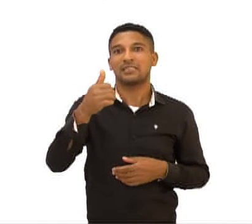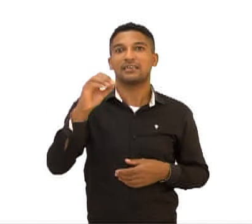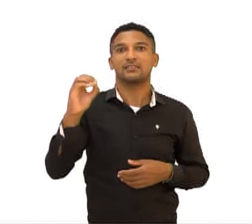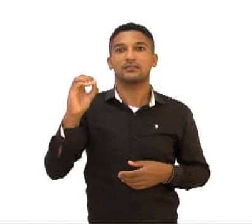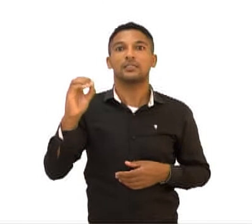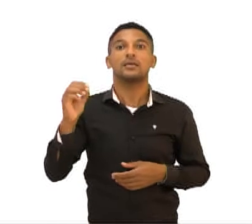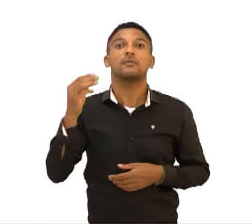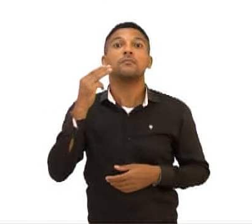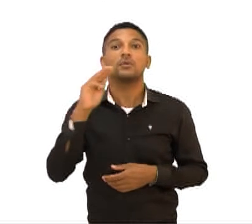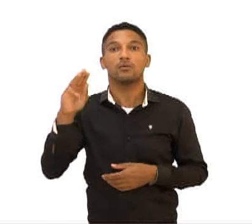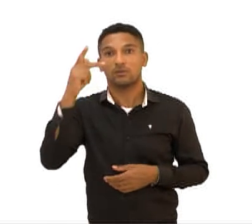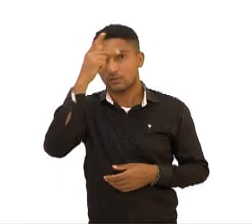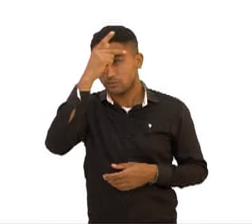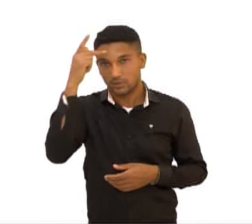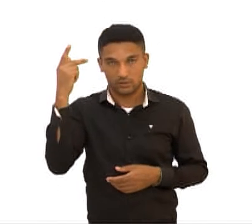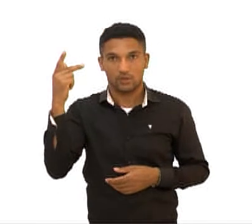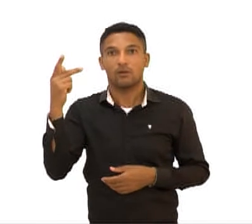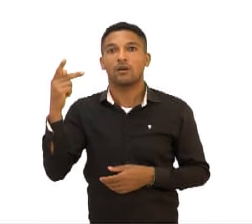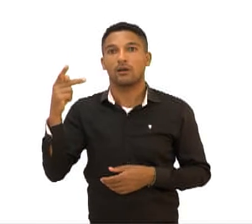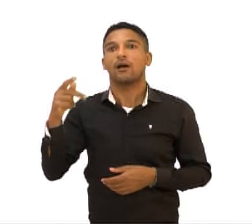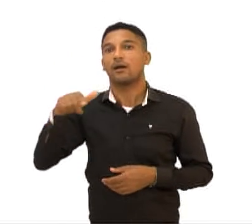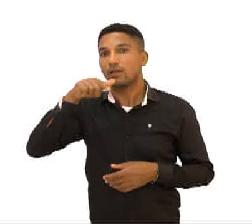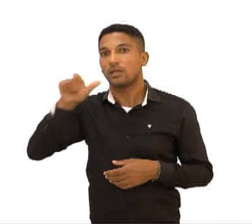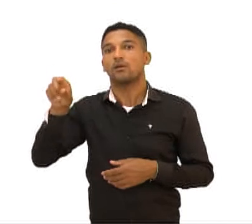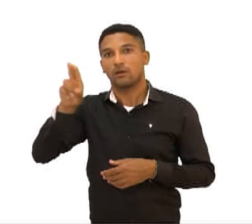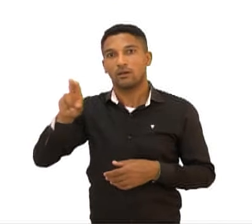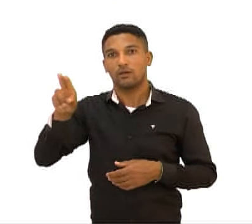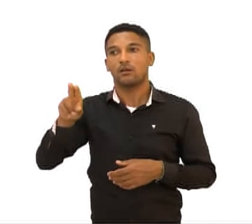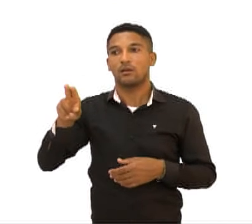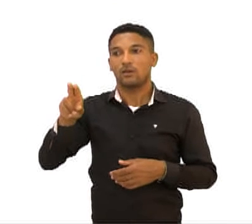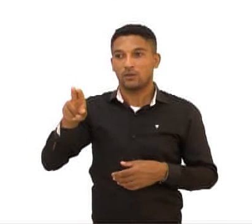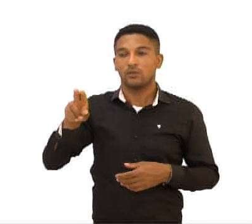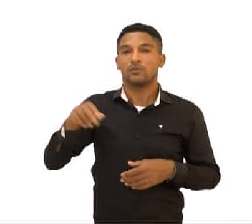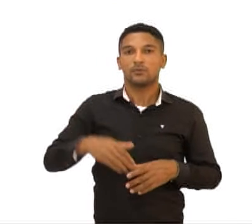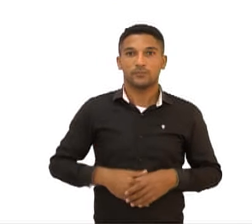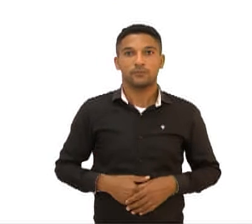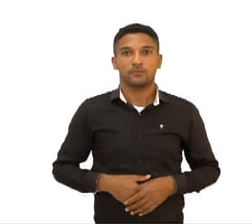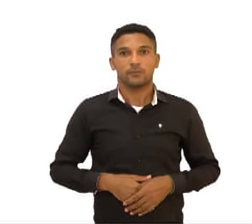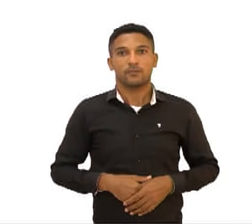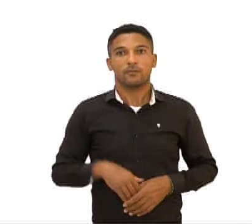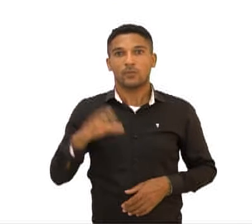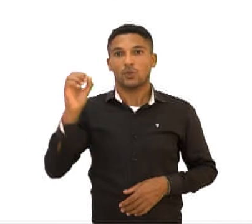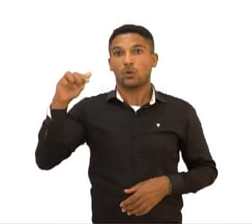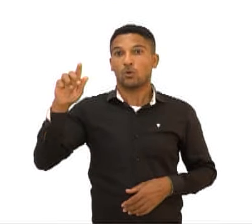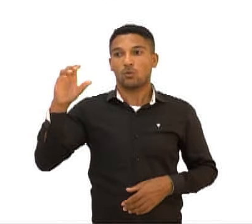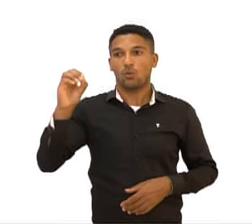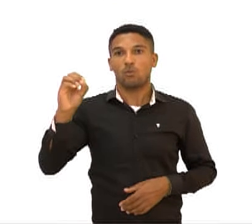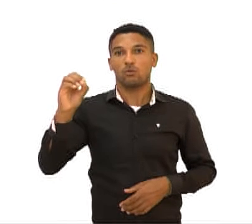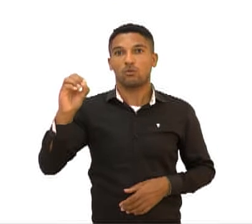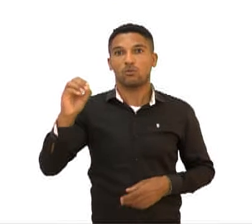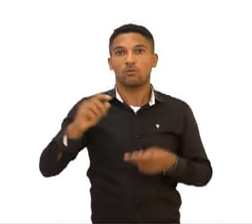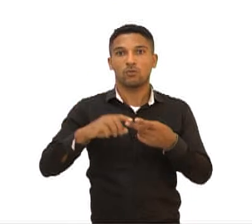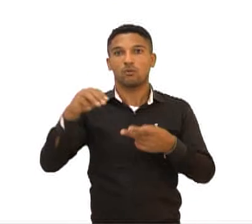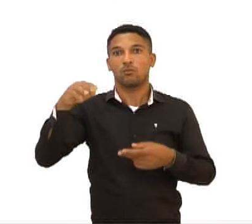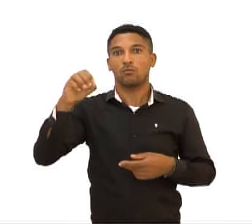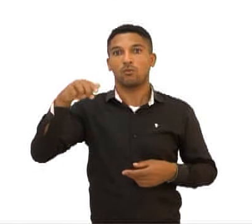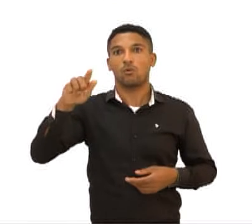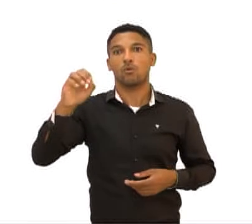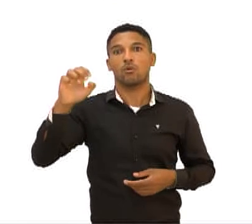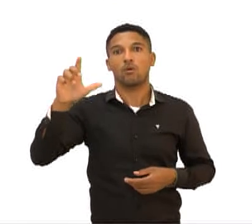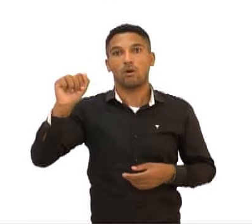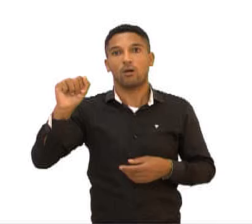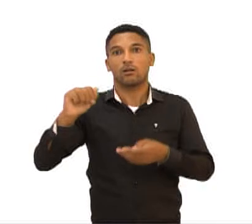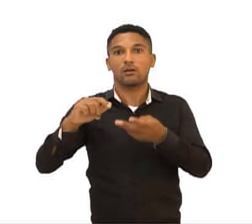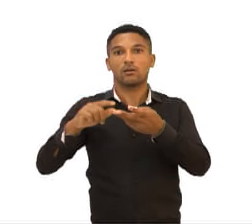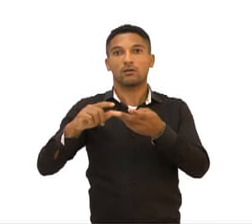de pessoas em territórios como o Congo, Angola e Moçambique. Por extensão, os povos que